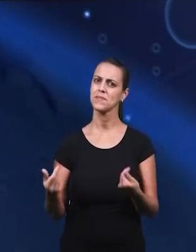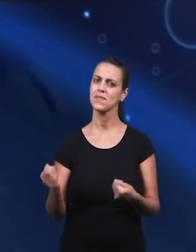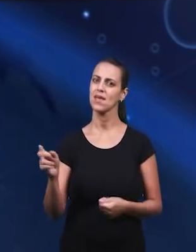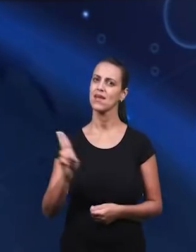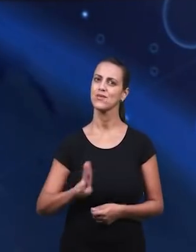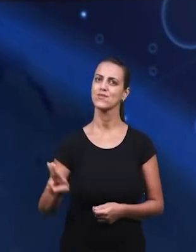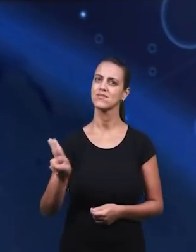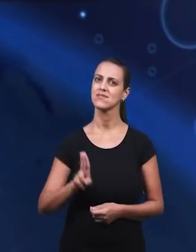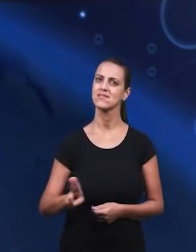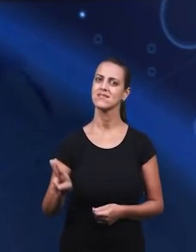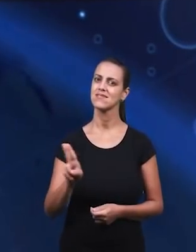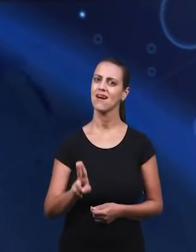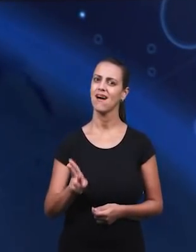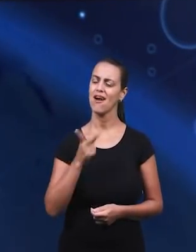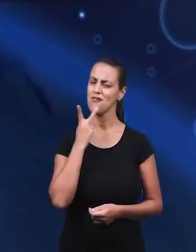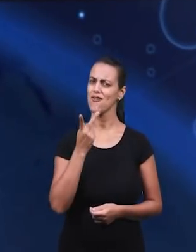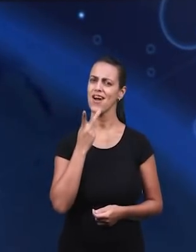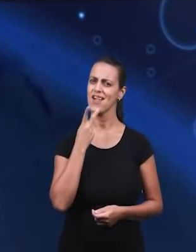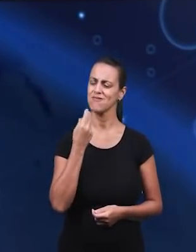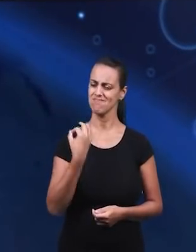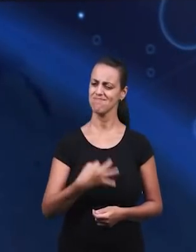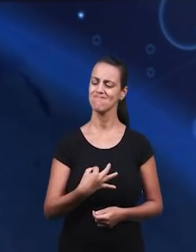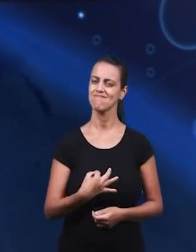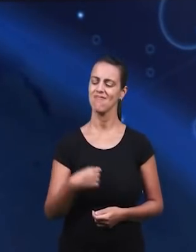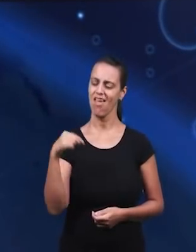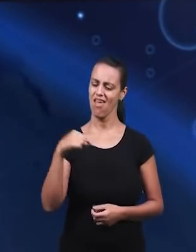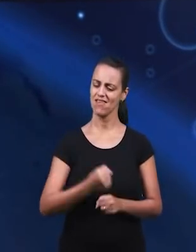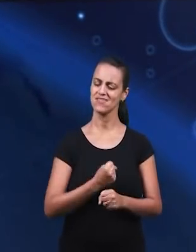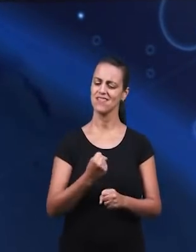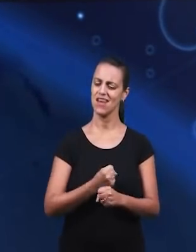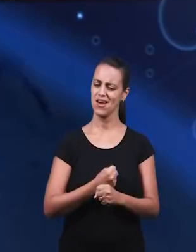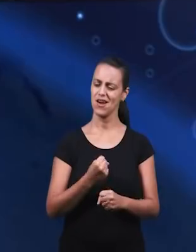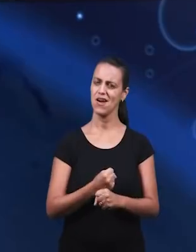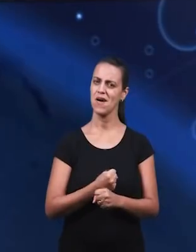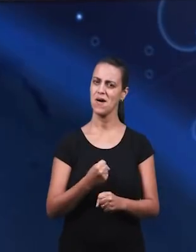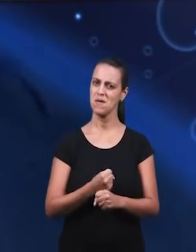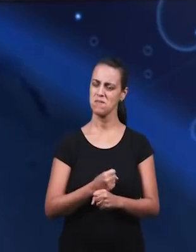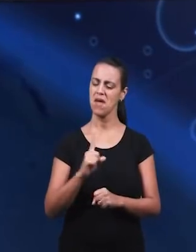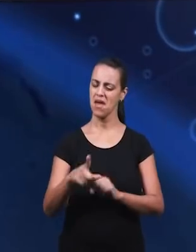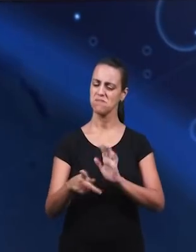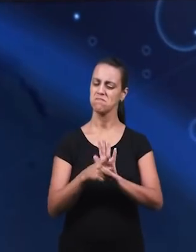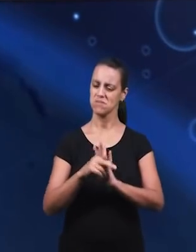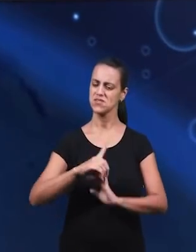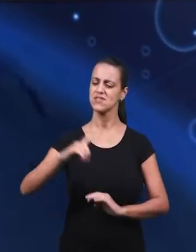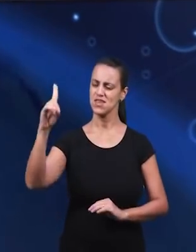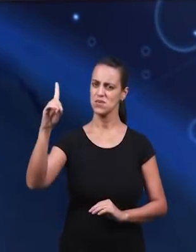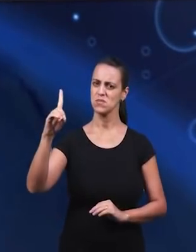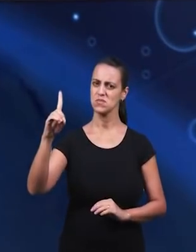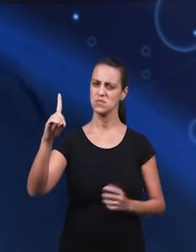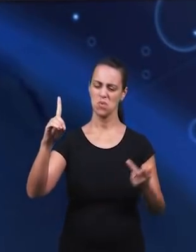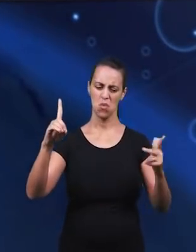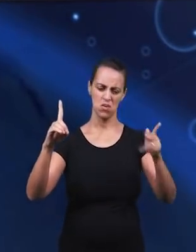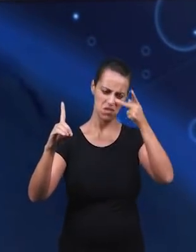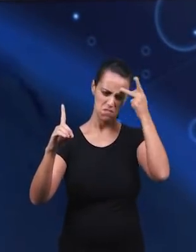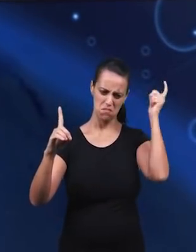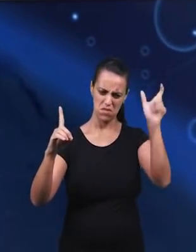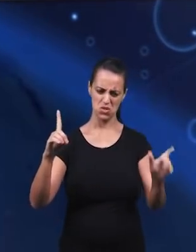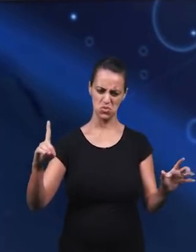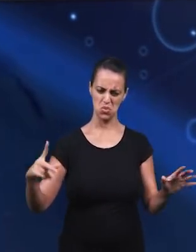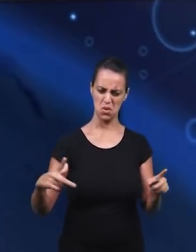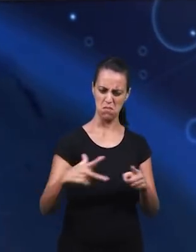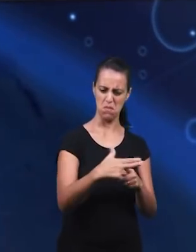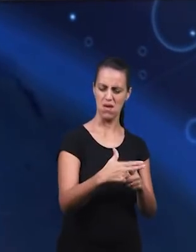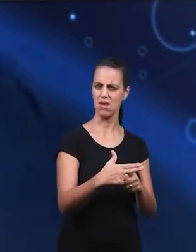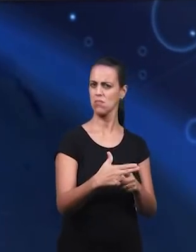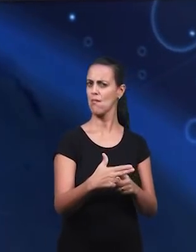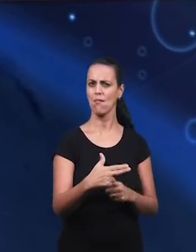usar essa afirmação, né, muito segura, que esta obra realmente ela é de Deus e ninguém a pode